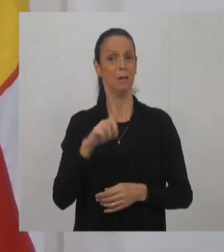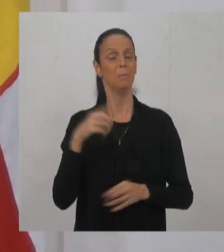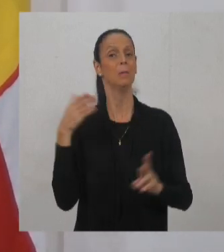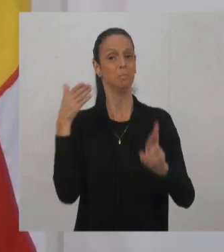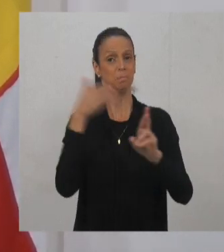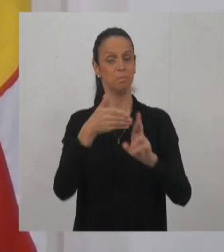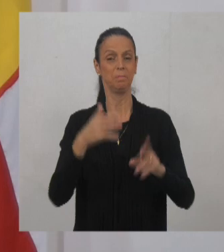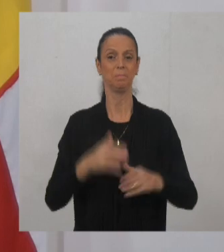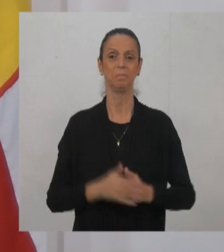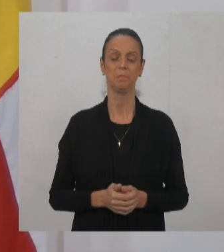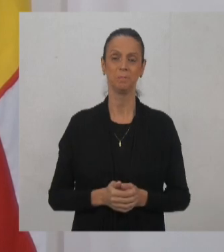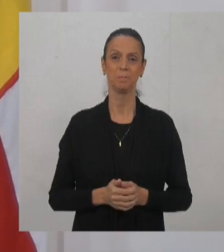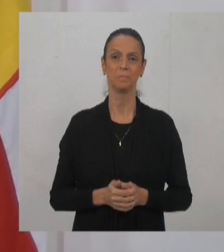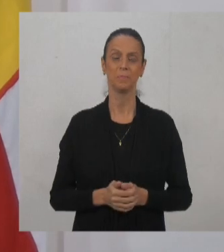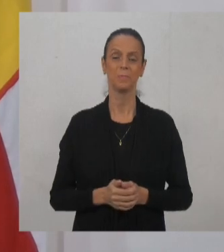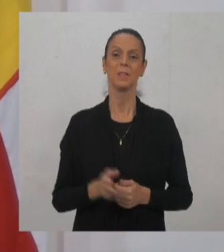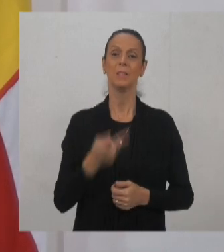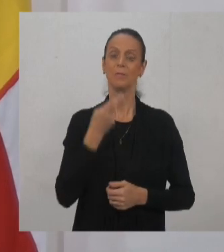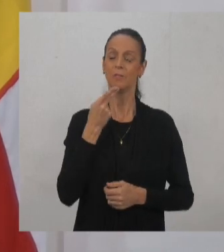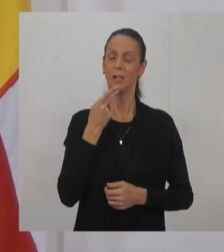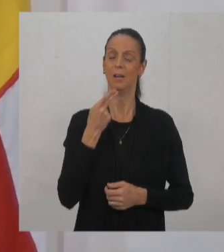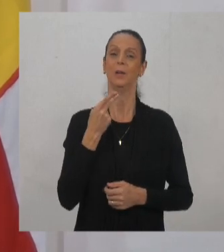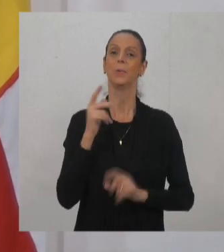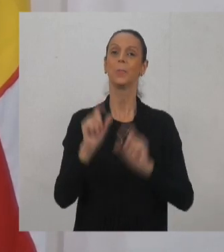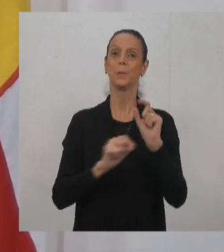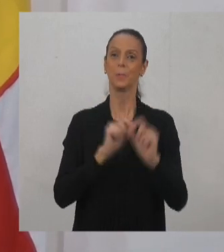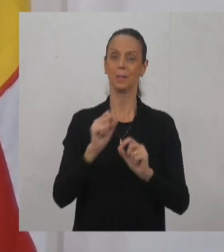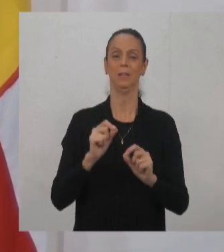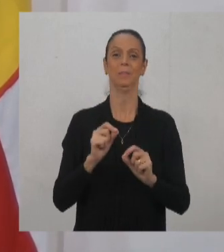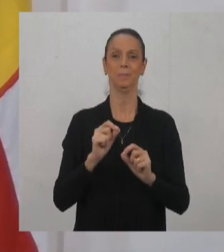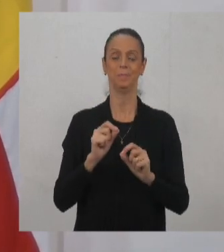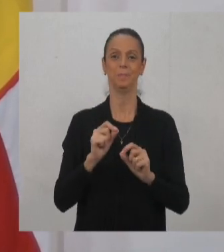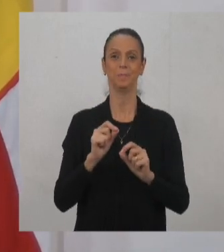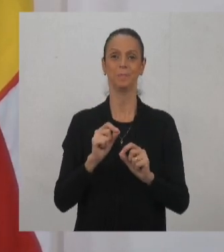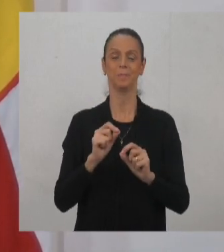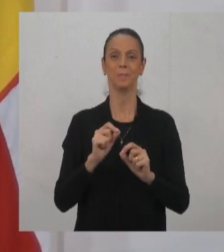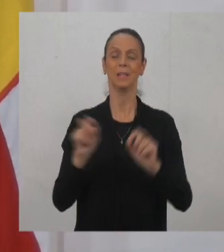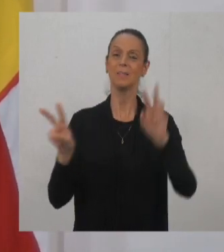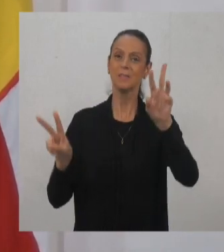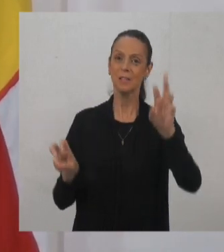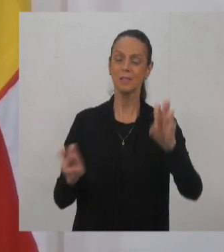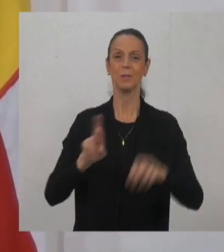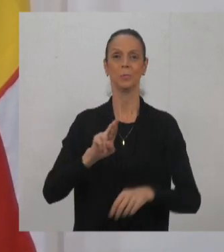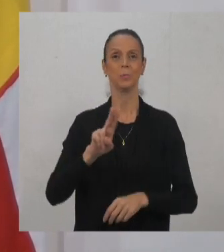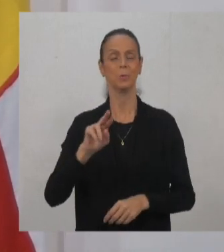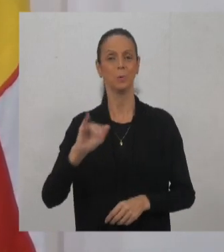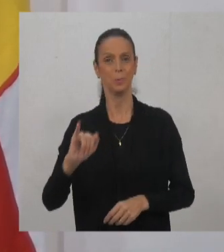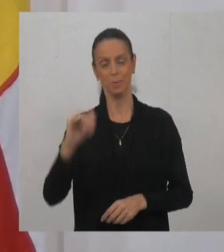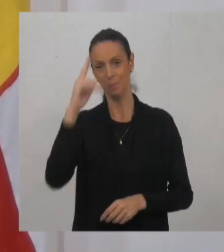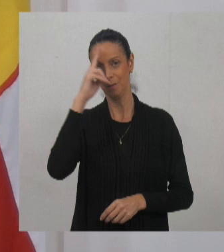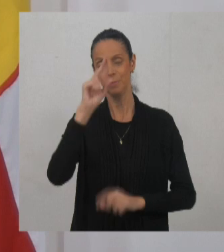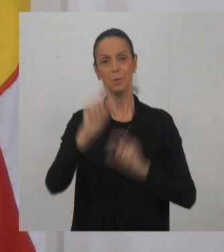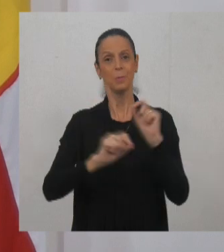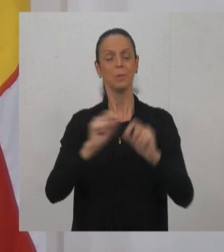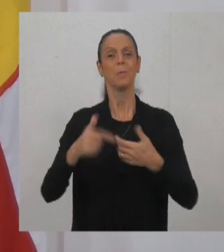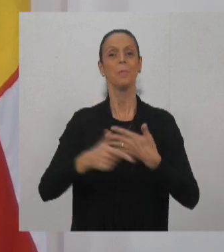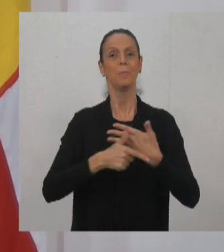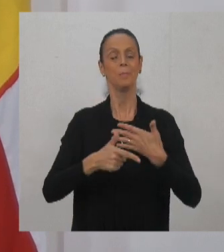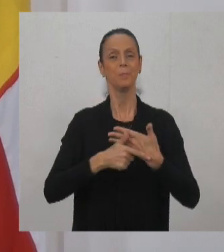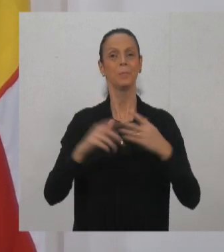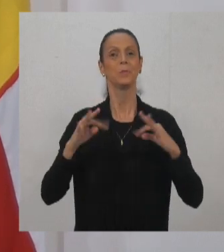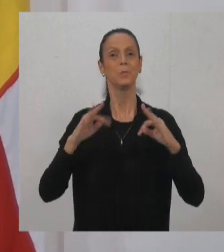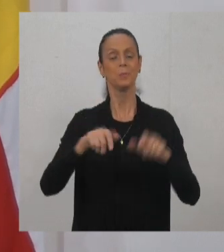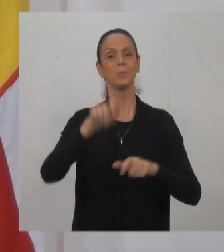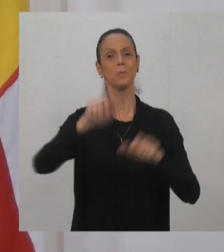Então, valho-me, digo eu, das sábias palavras de Rui Barbosa, para lembrar o papel de todos os